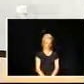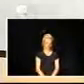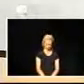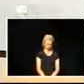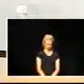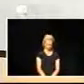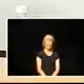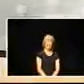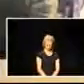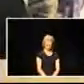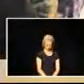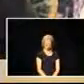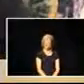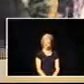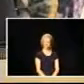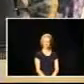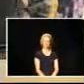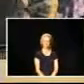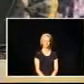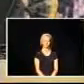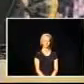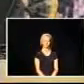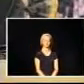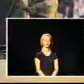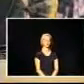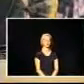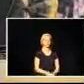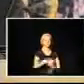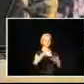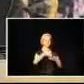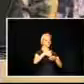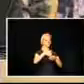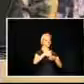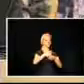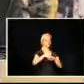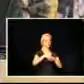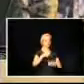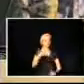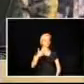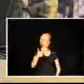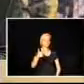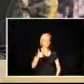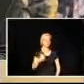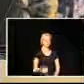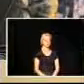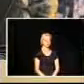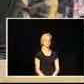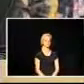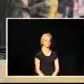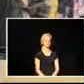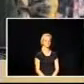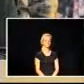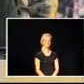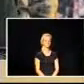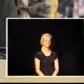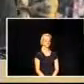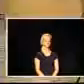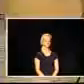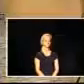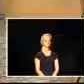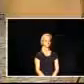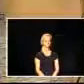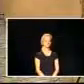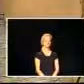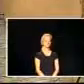data de sua publicação. Em votação. Aprovado. Declaro então aprovado segunda discussão e votação, projeto